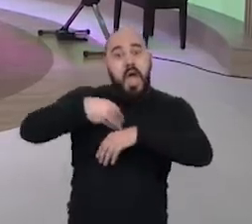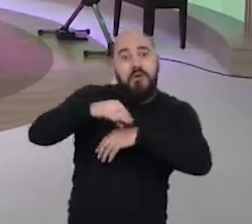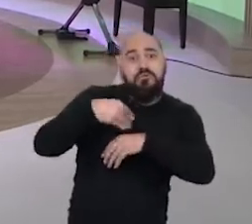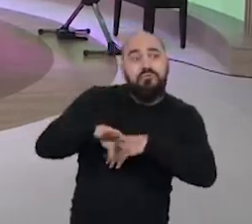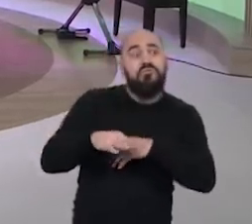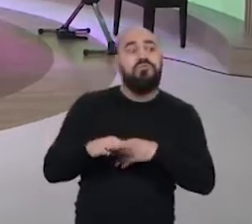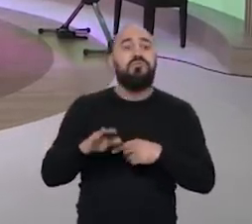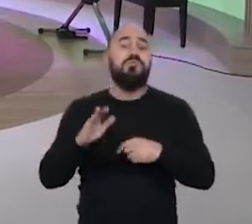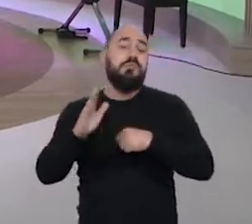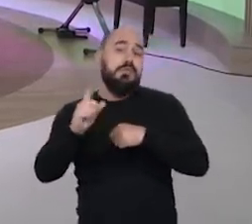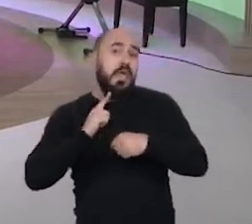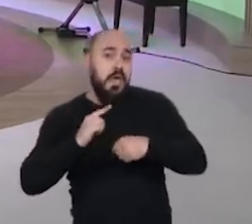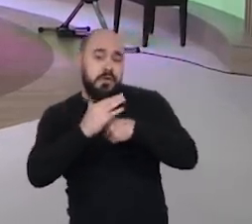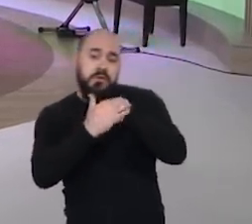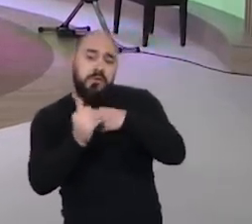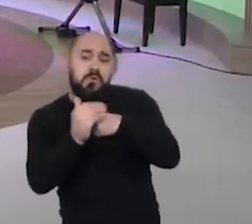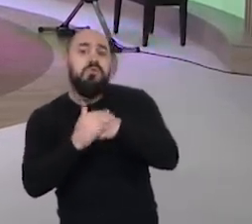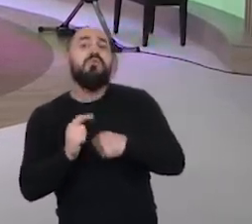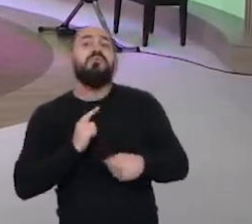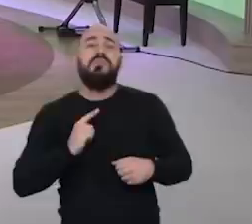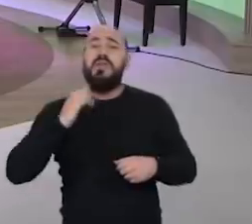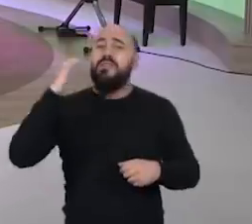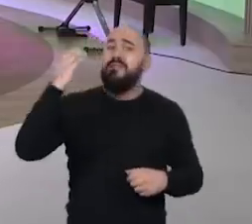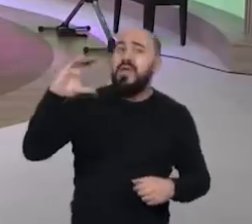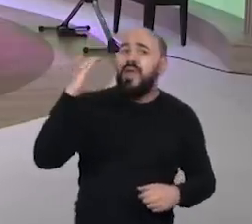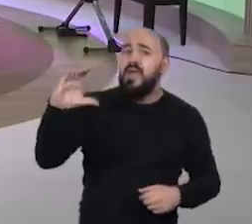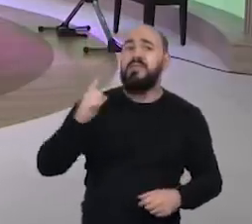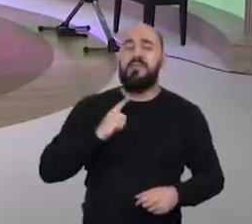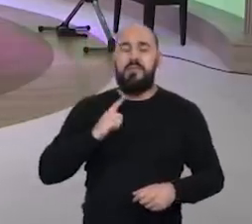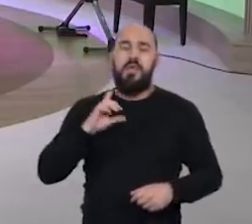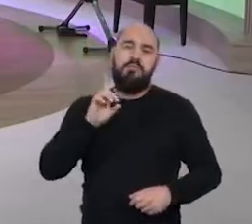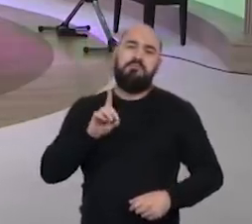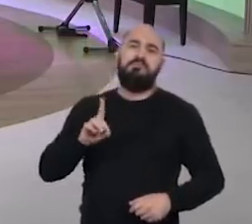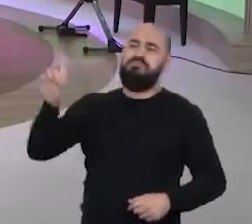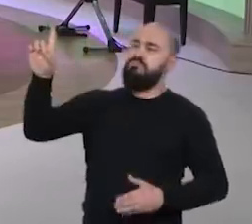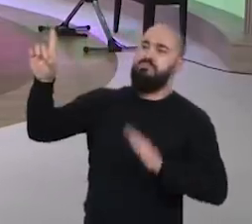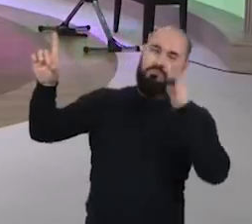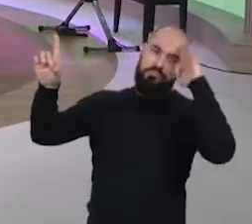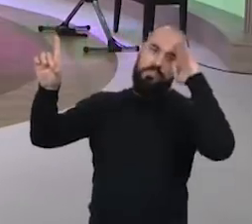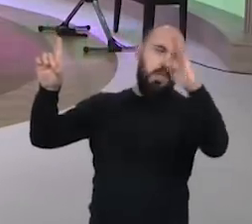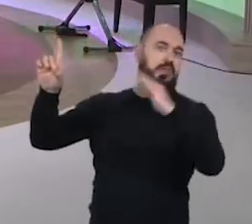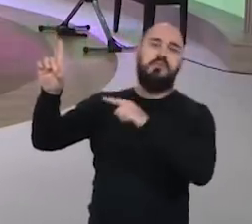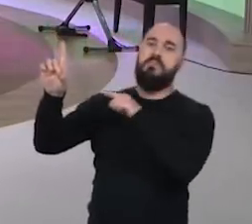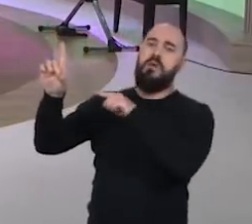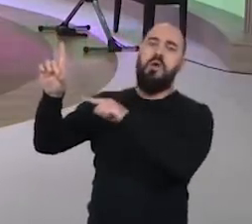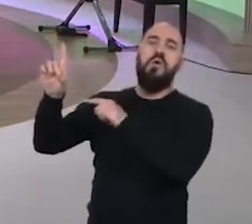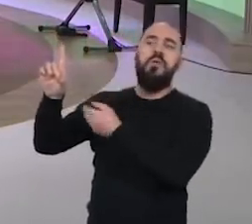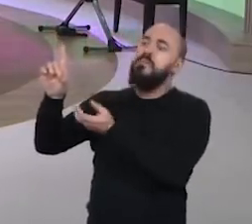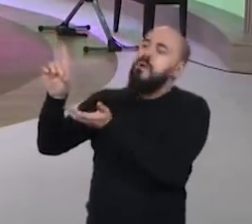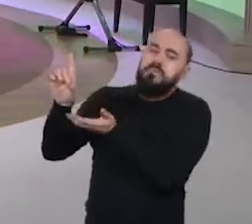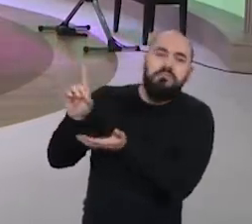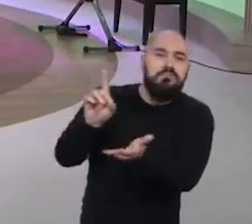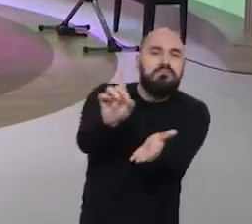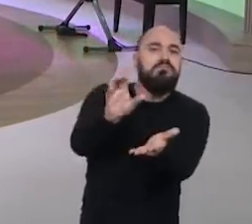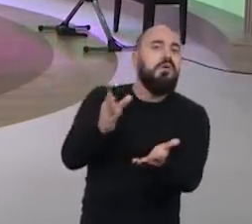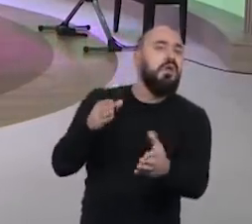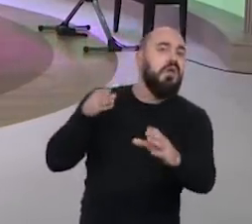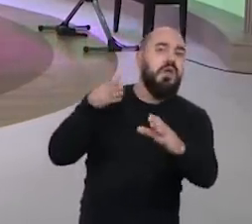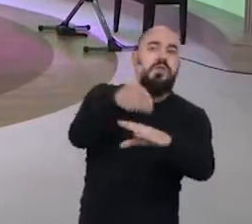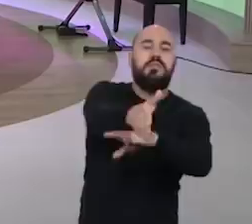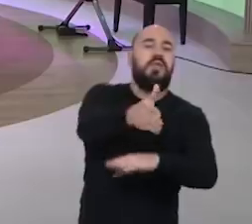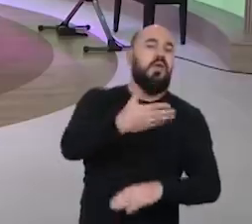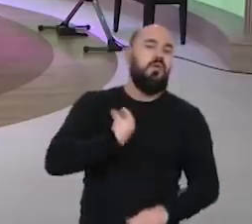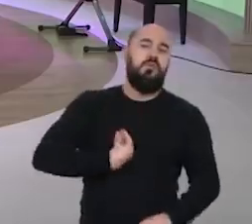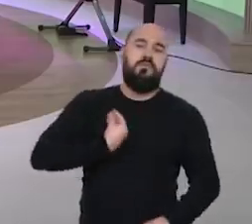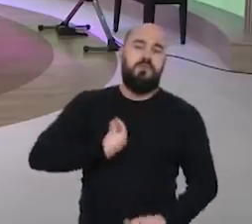dicas, ela tem ciência e, principalmente, ela tem Deus para ser levada, para ser levado à sua vida por meio desta revista.